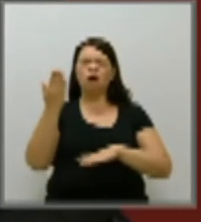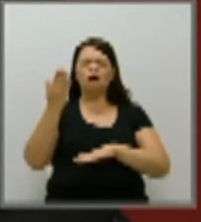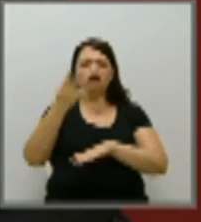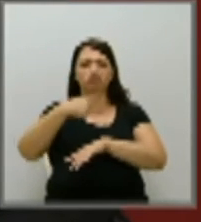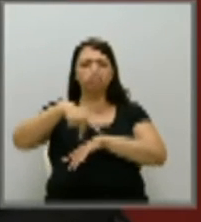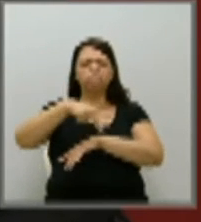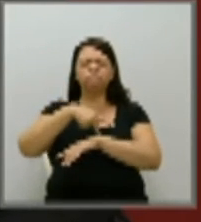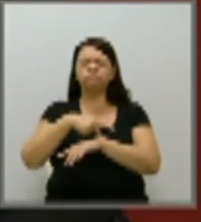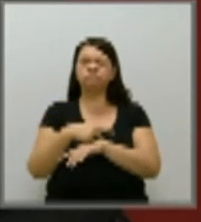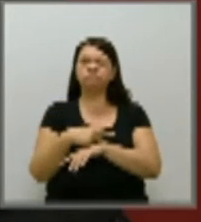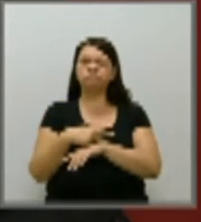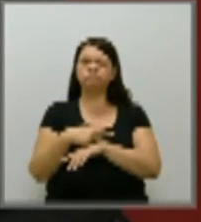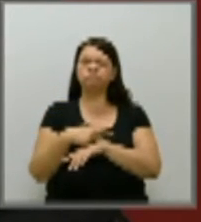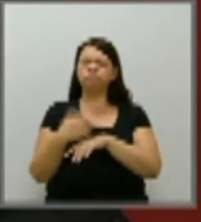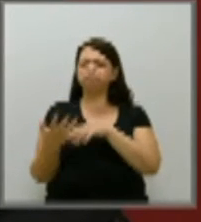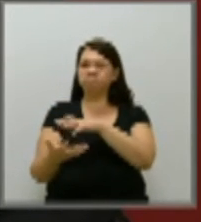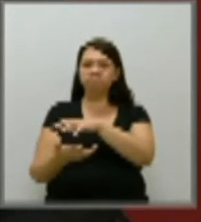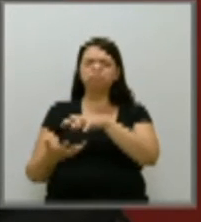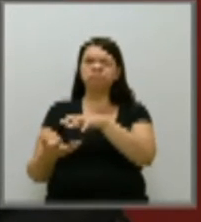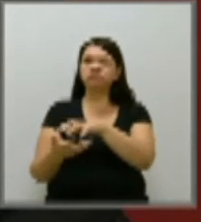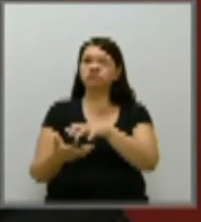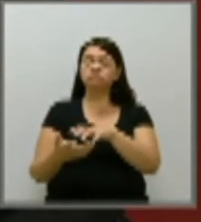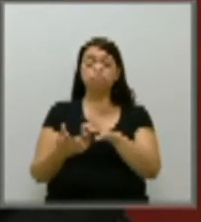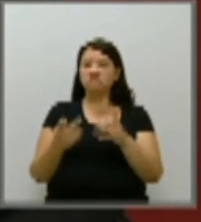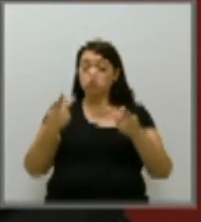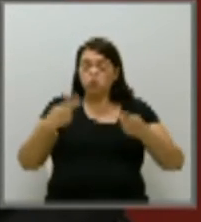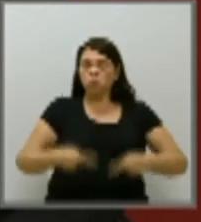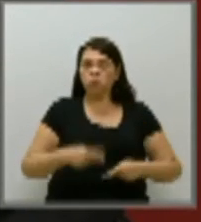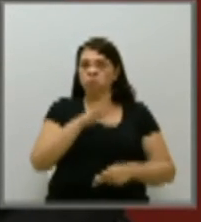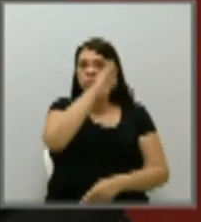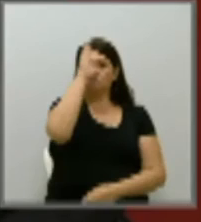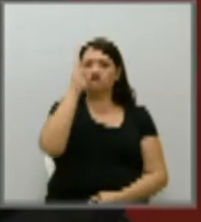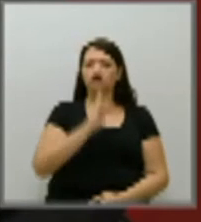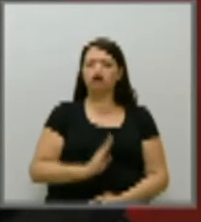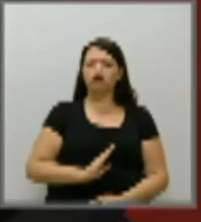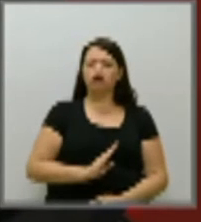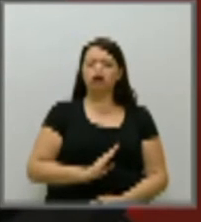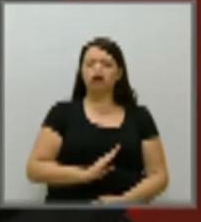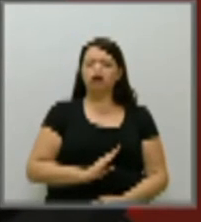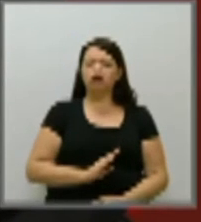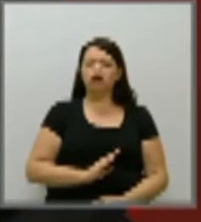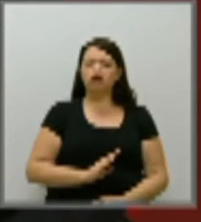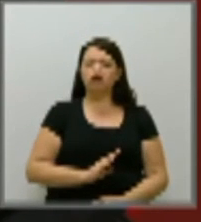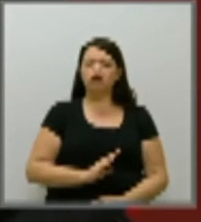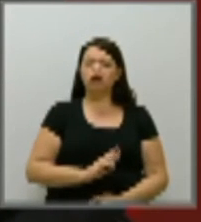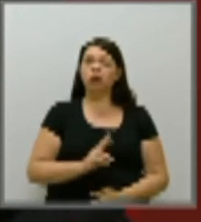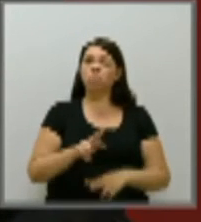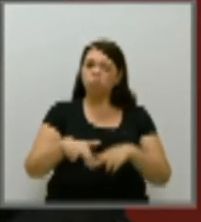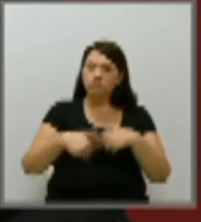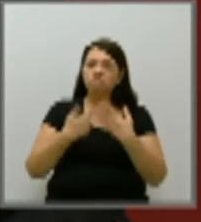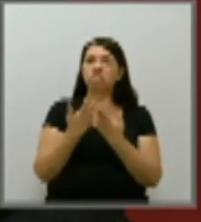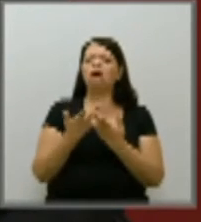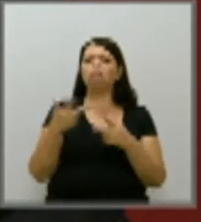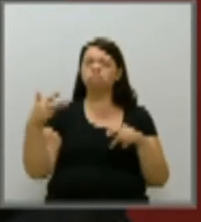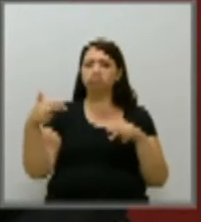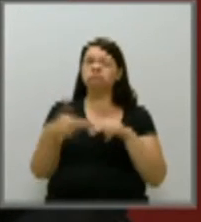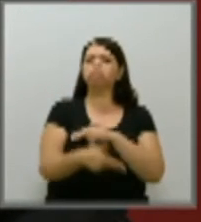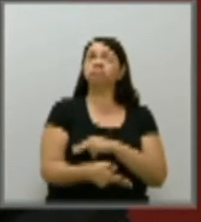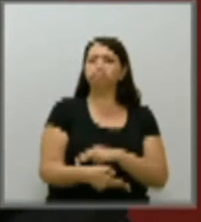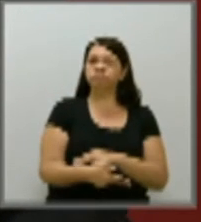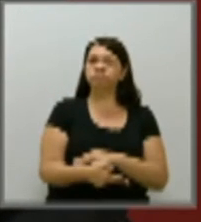não foi consagrada no Brasil em função de uma interrupção que houve